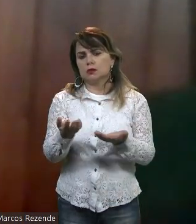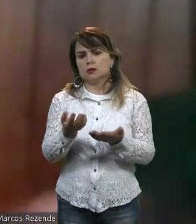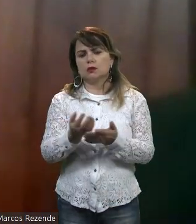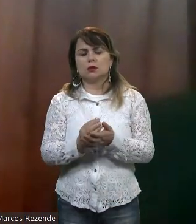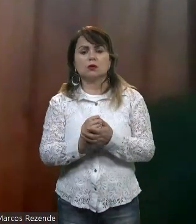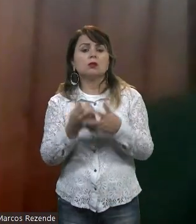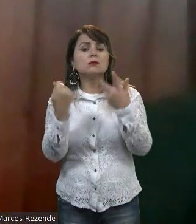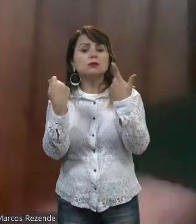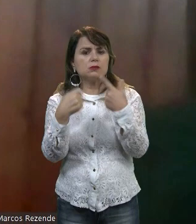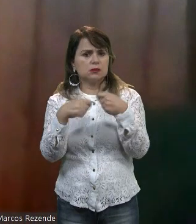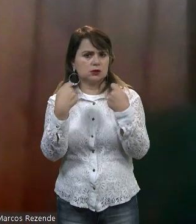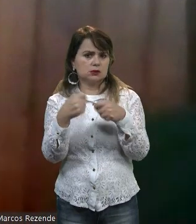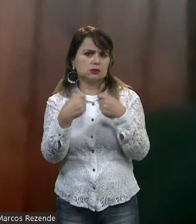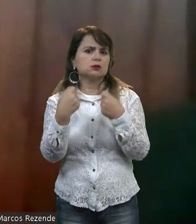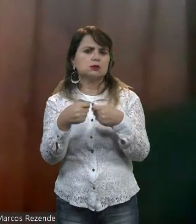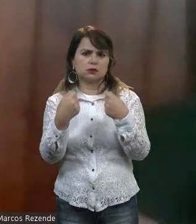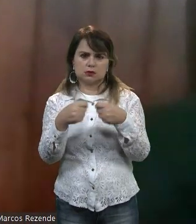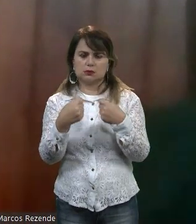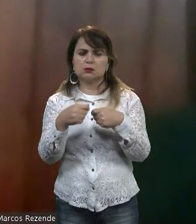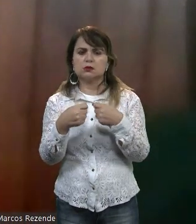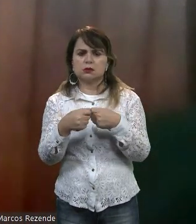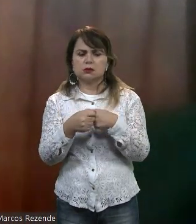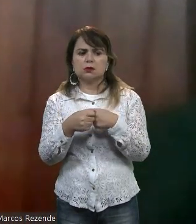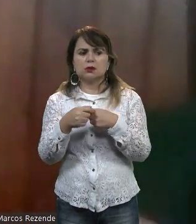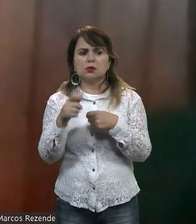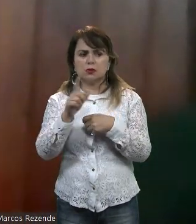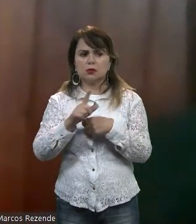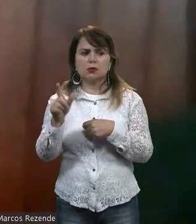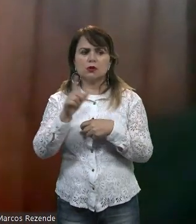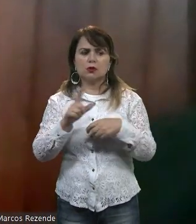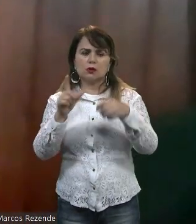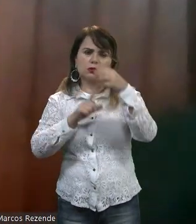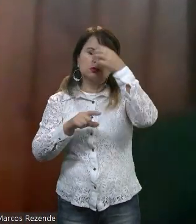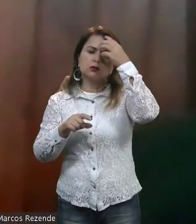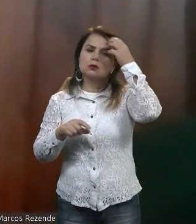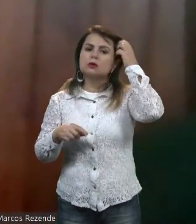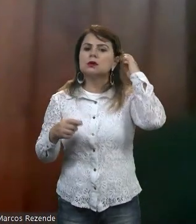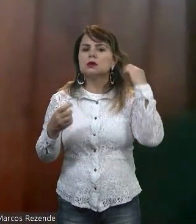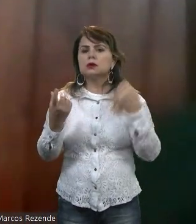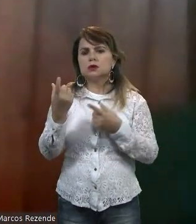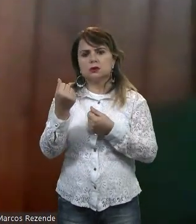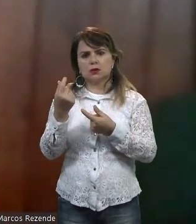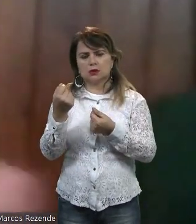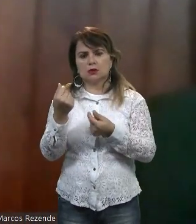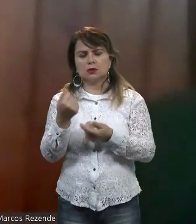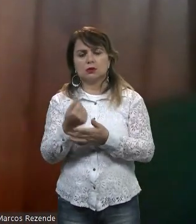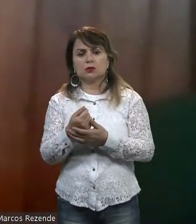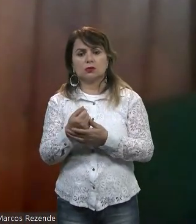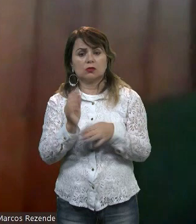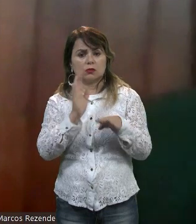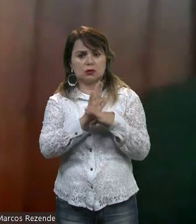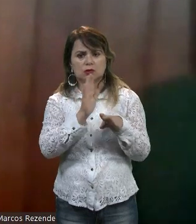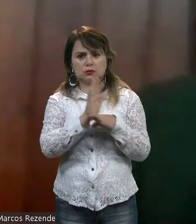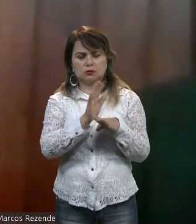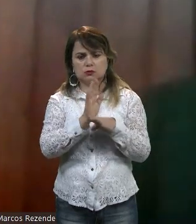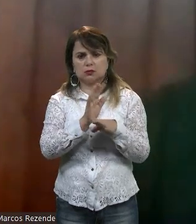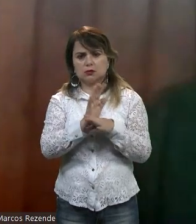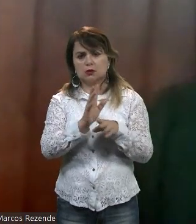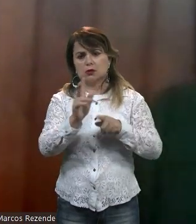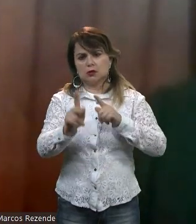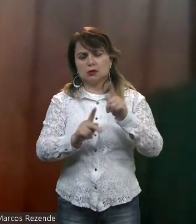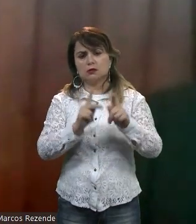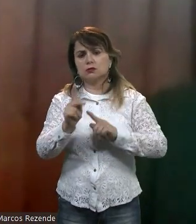tendo necessidade, é claro, de fazer seus investimentos, seus reparos, suas necessidades, vem contribuindo nesse momento